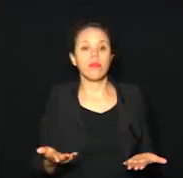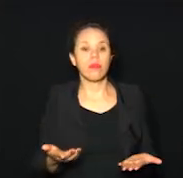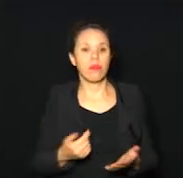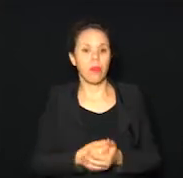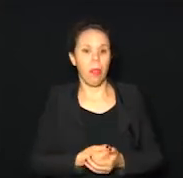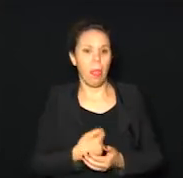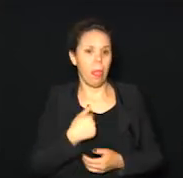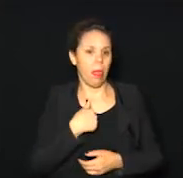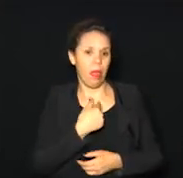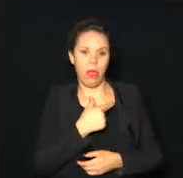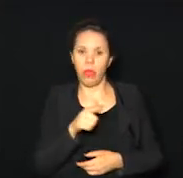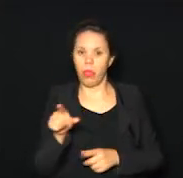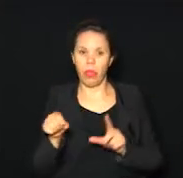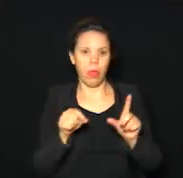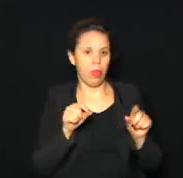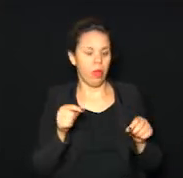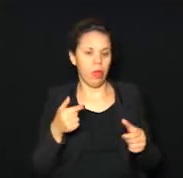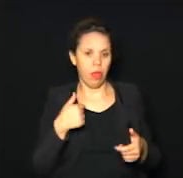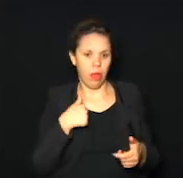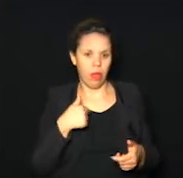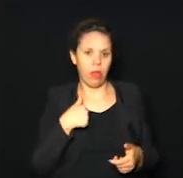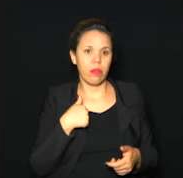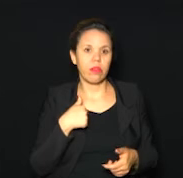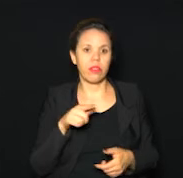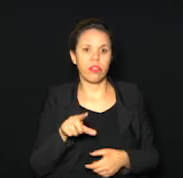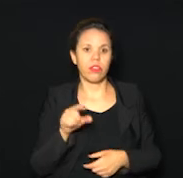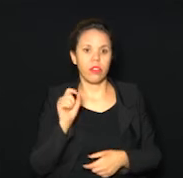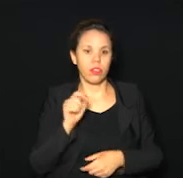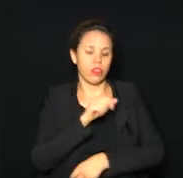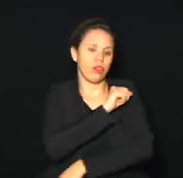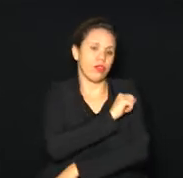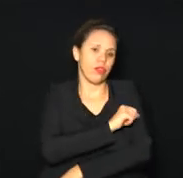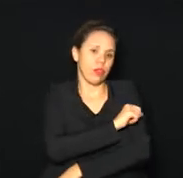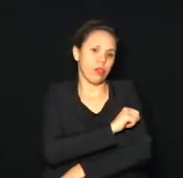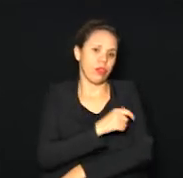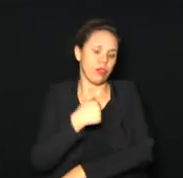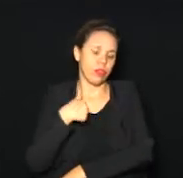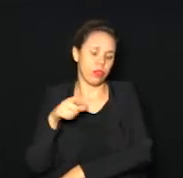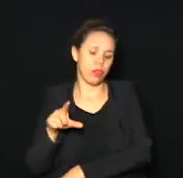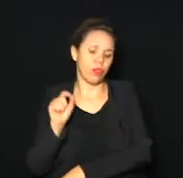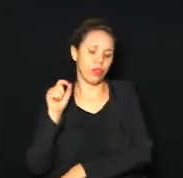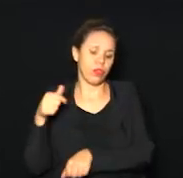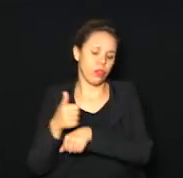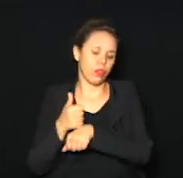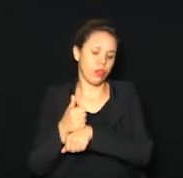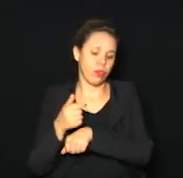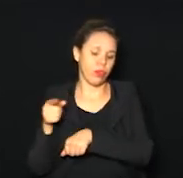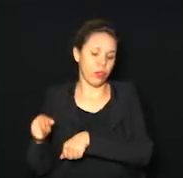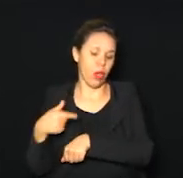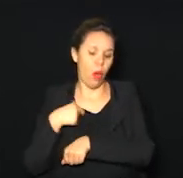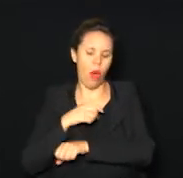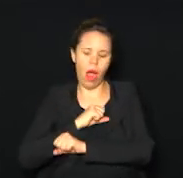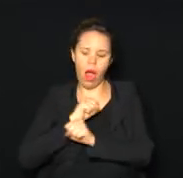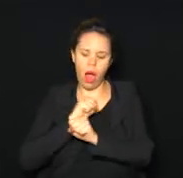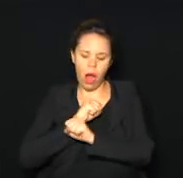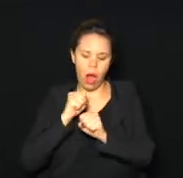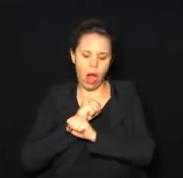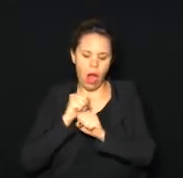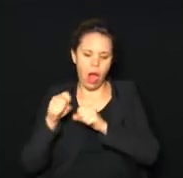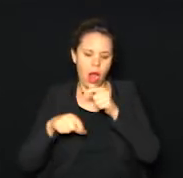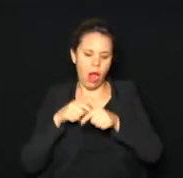eu não tenho opção. Eu escolhi ser enfermagem, eu escolhi essa profissão, eu amo o que eu